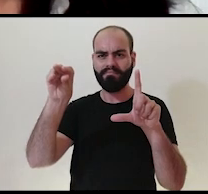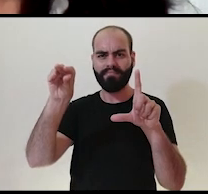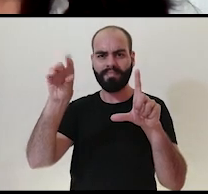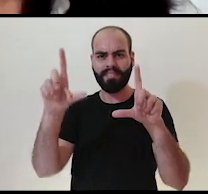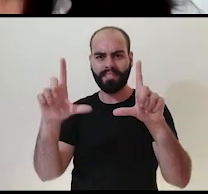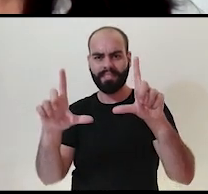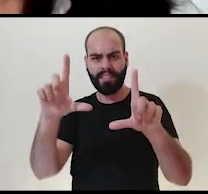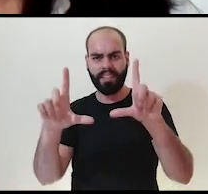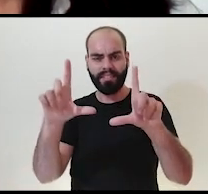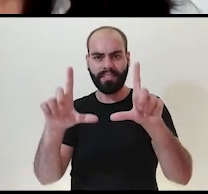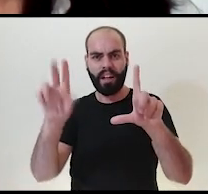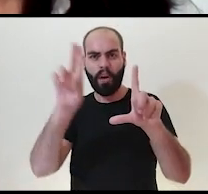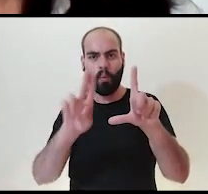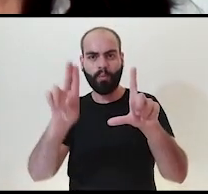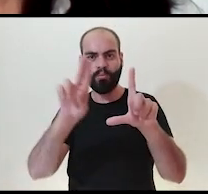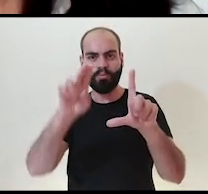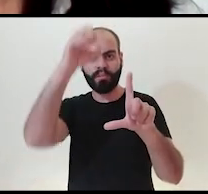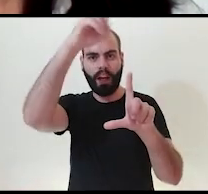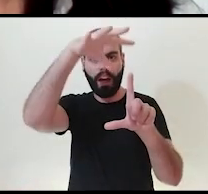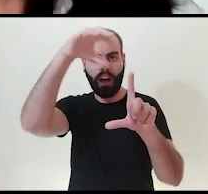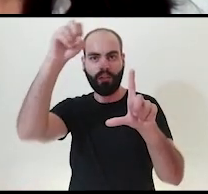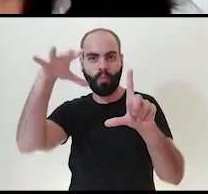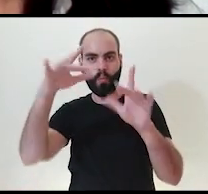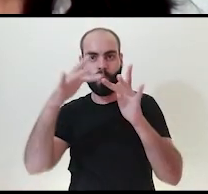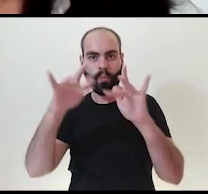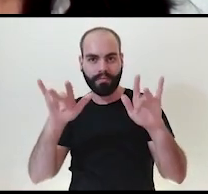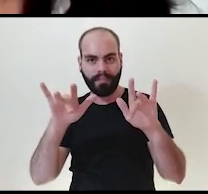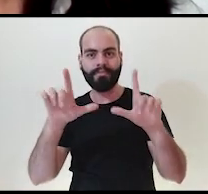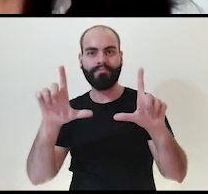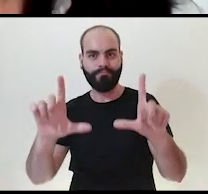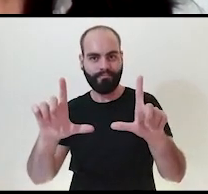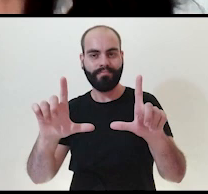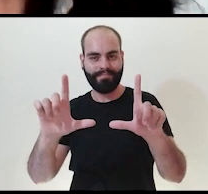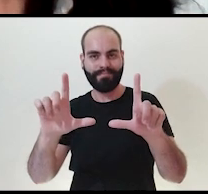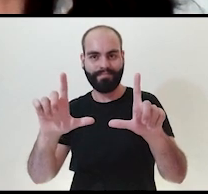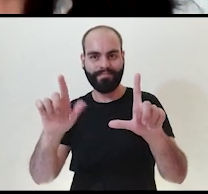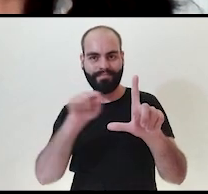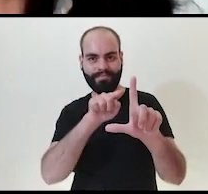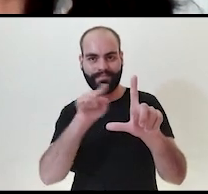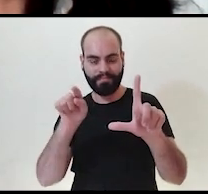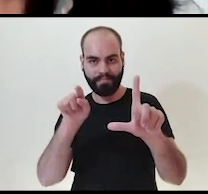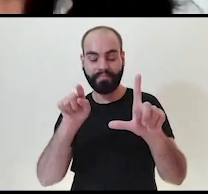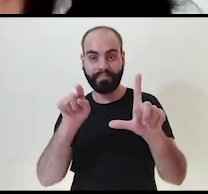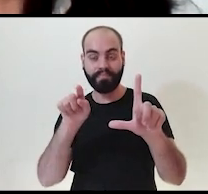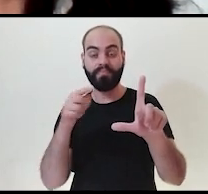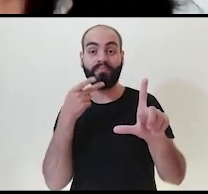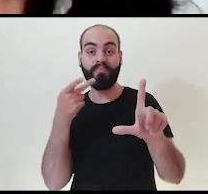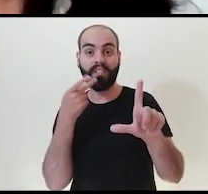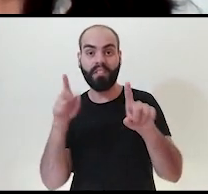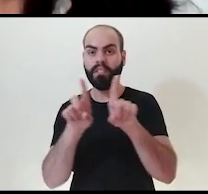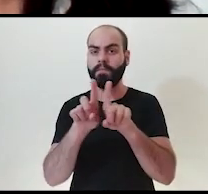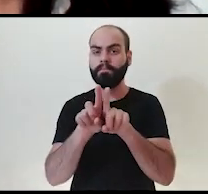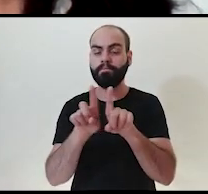assim, tentar utilizar então ao máximo a luz natural. E a gente fala também,